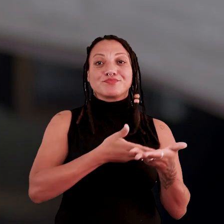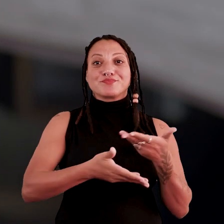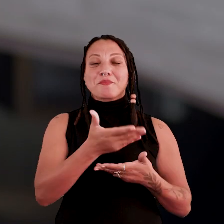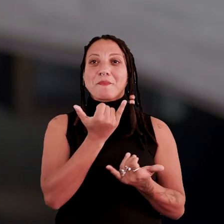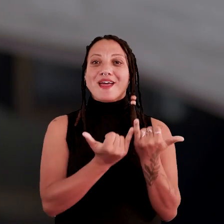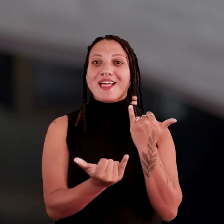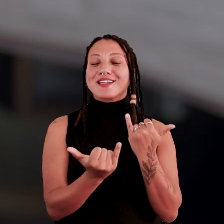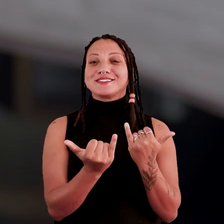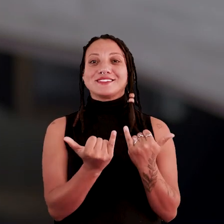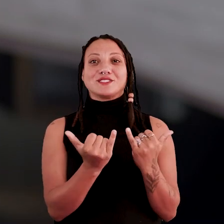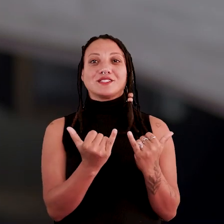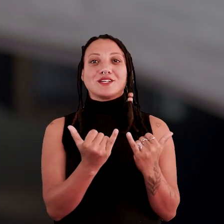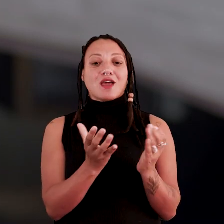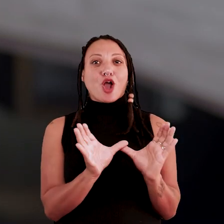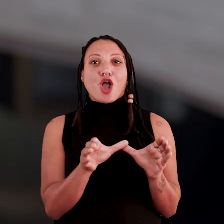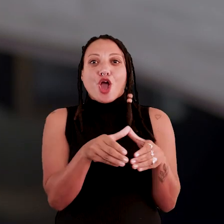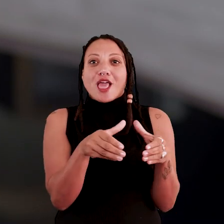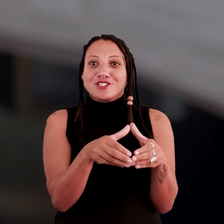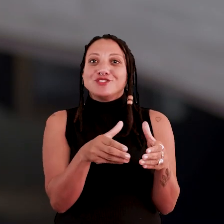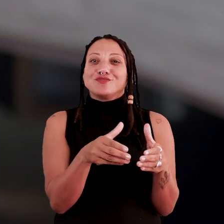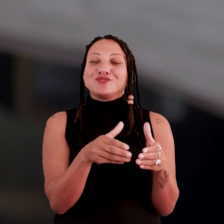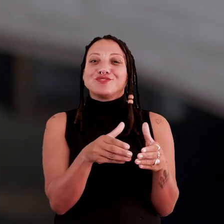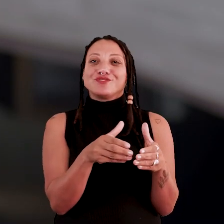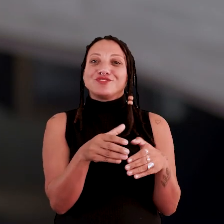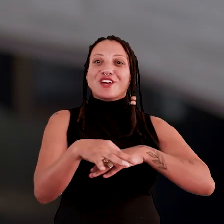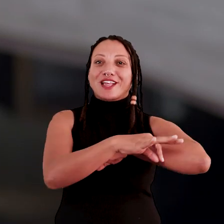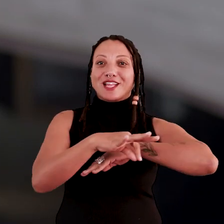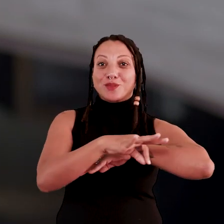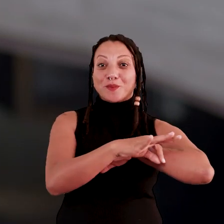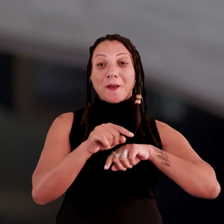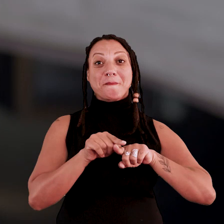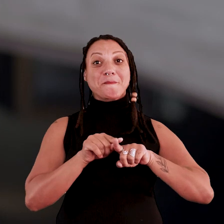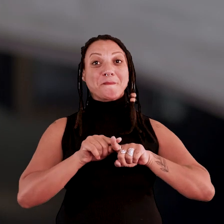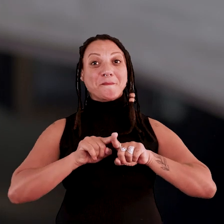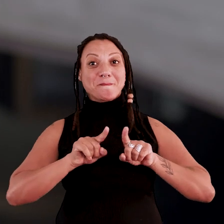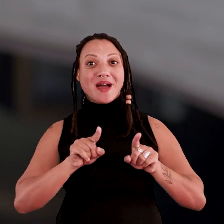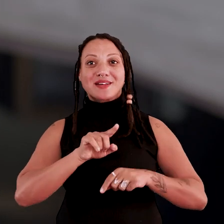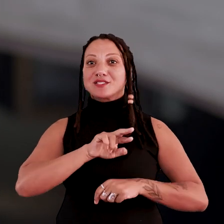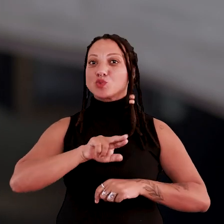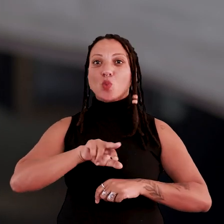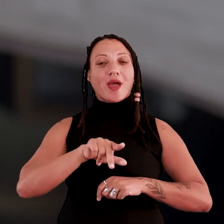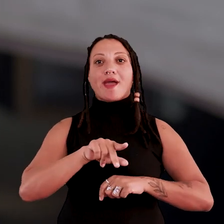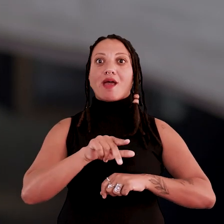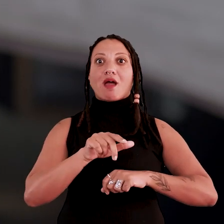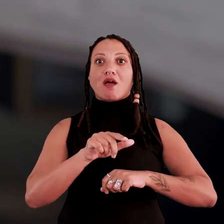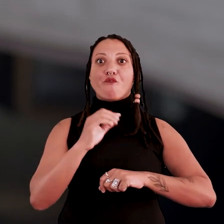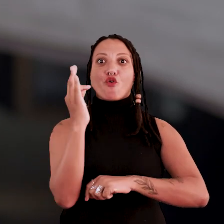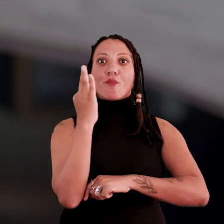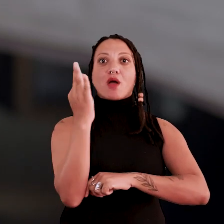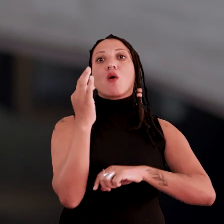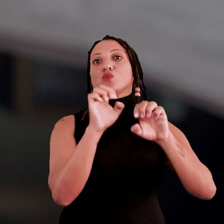arquitetura, né? Só que não um coletivo estruturado, mas um pensamento que vai sendo construído a